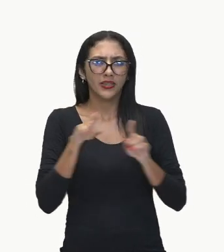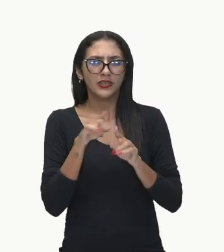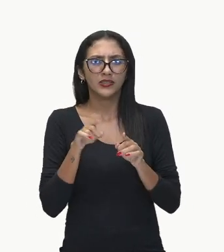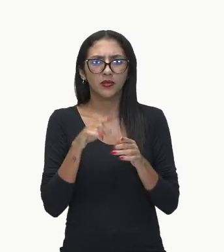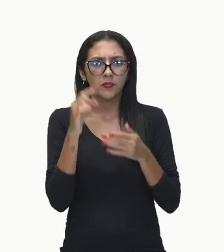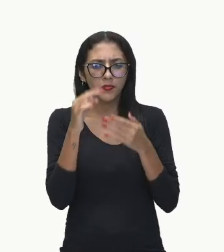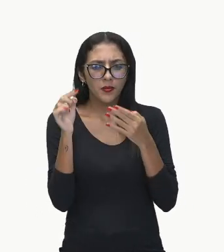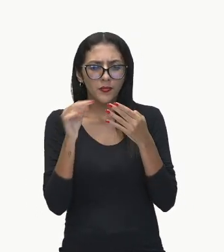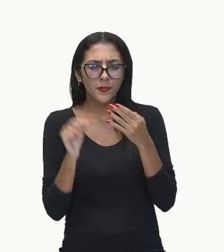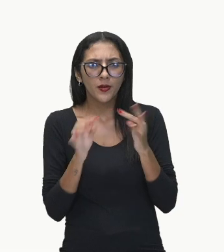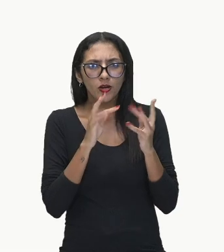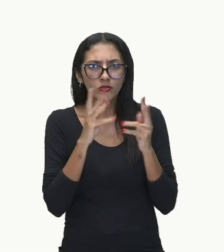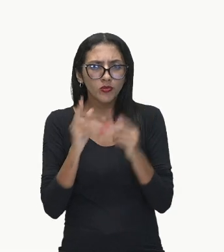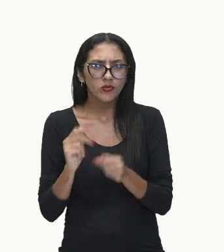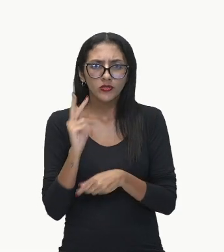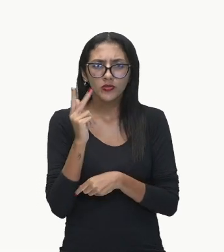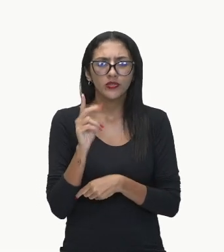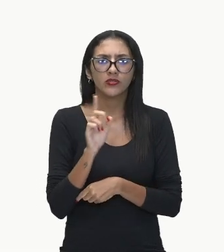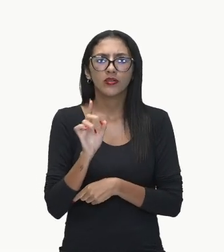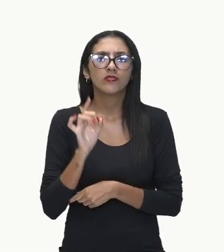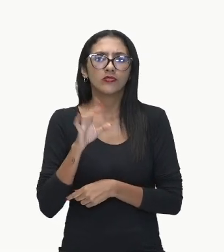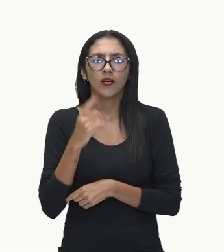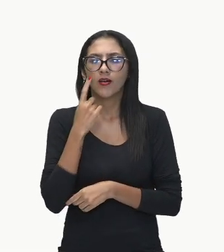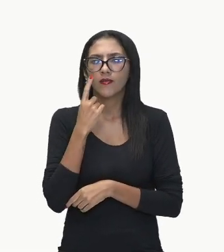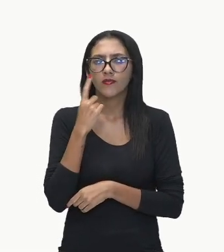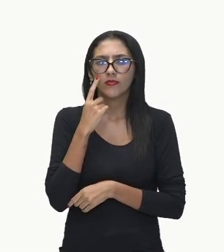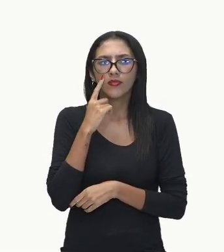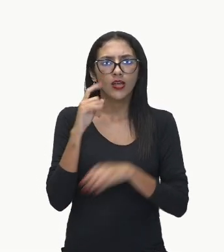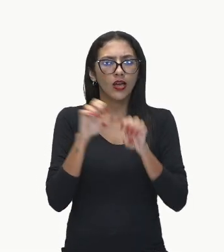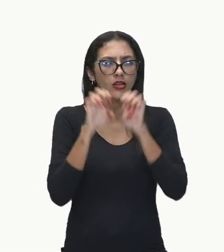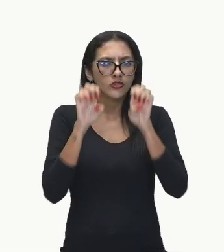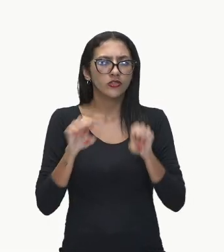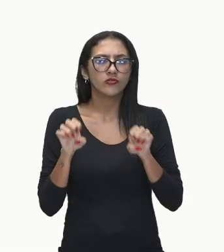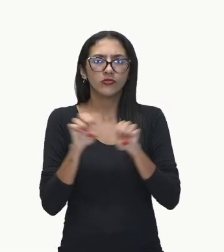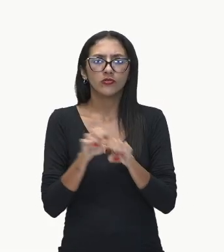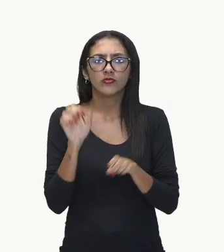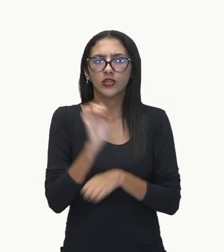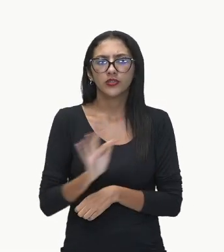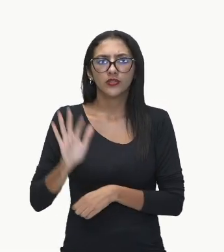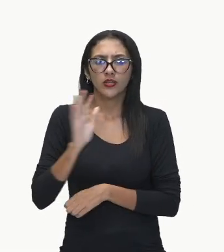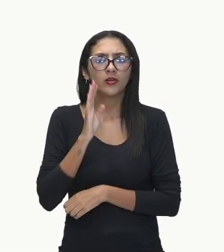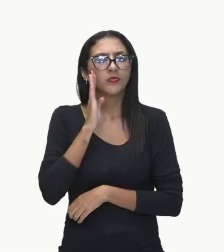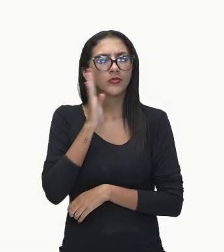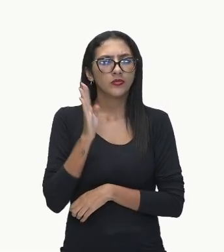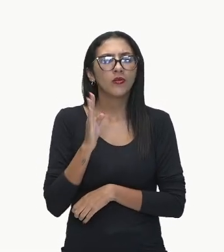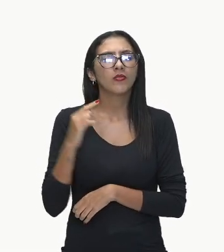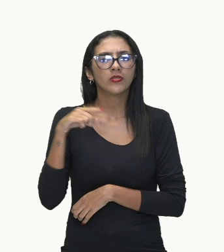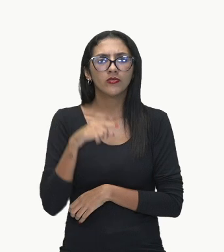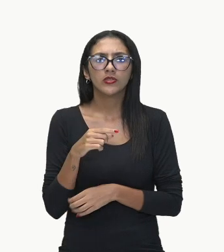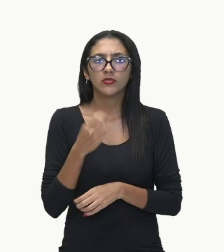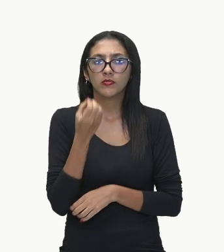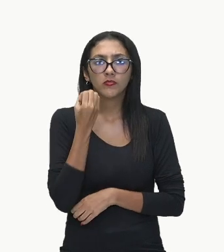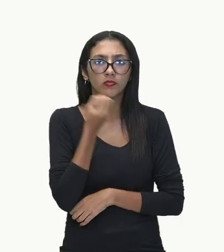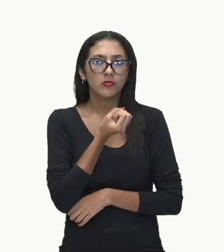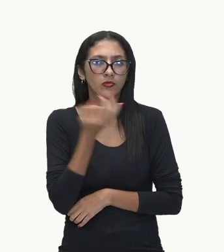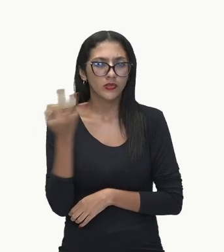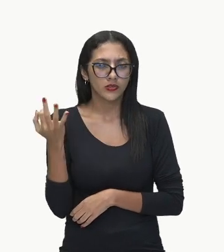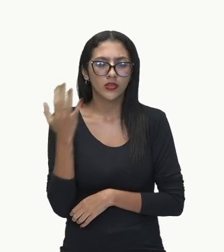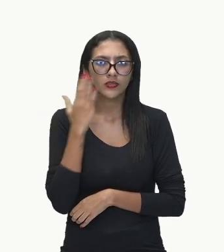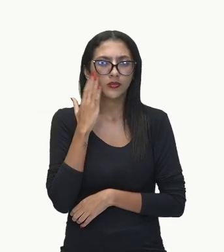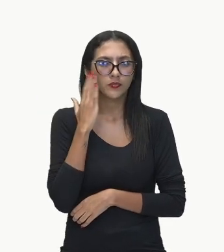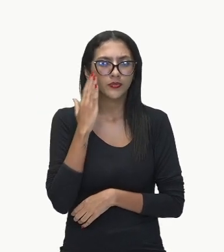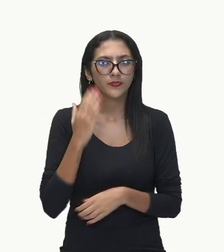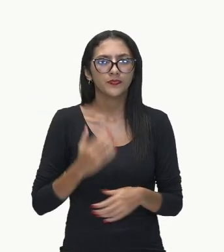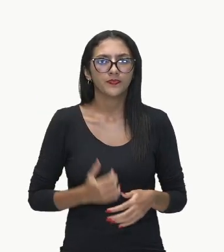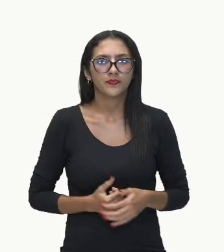hidrogênio. Basta vir na fórmula molecular, na fórmula geral, e você acha a quantidade de hidrogênios.